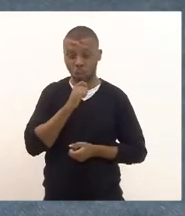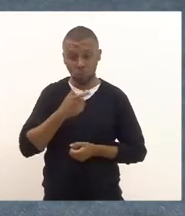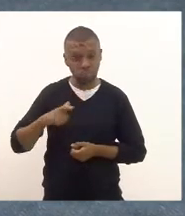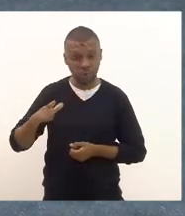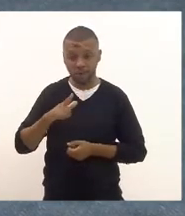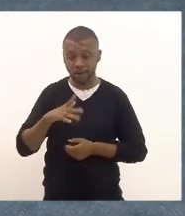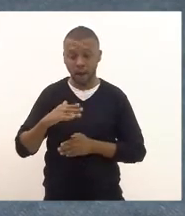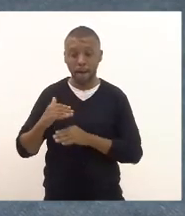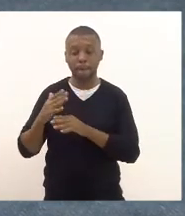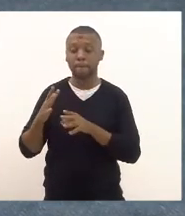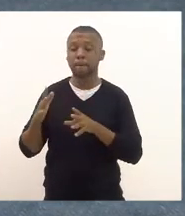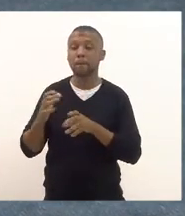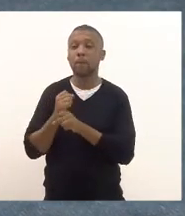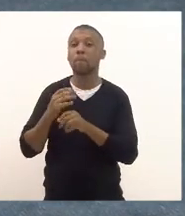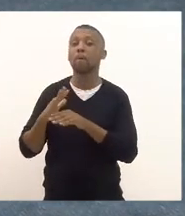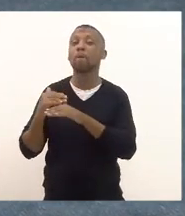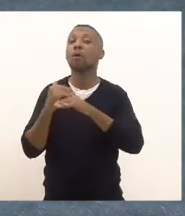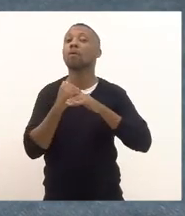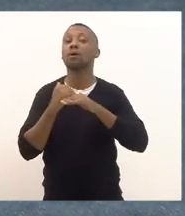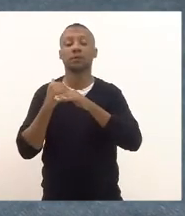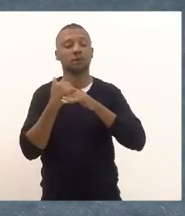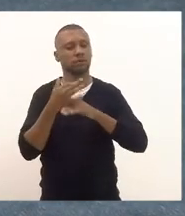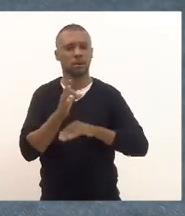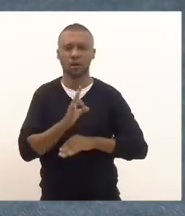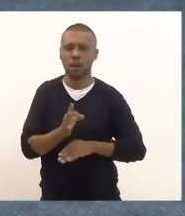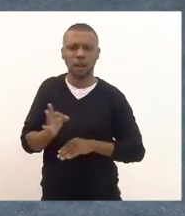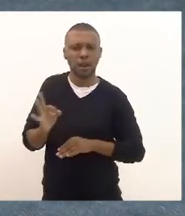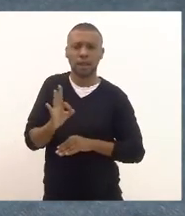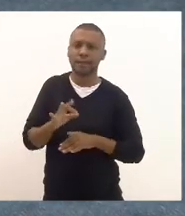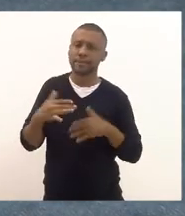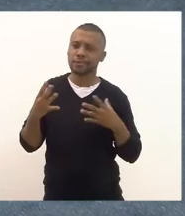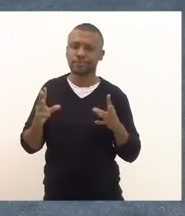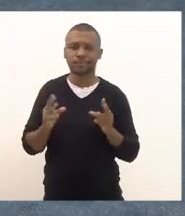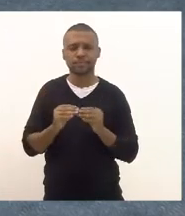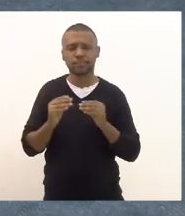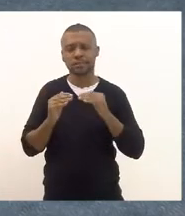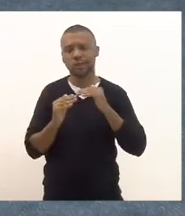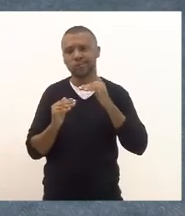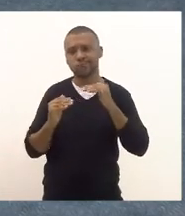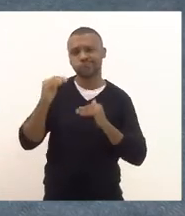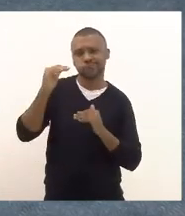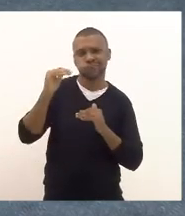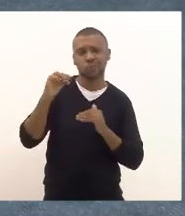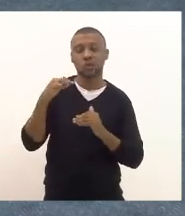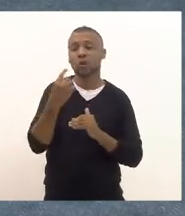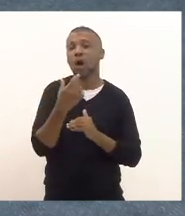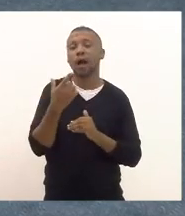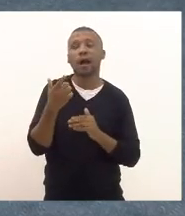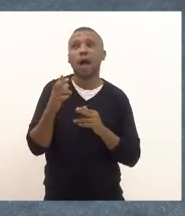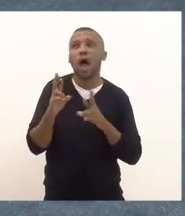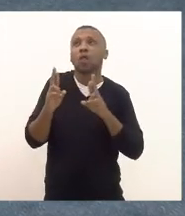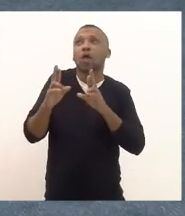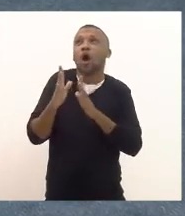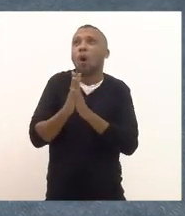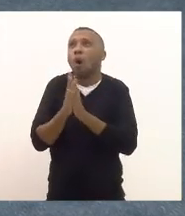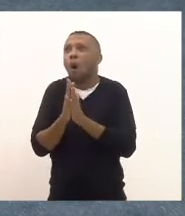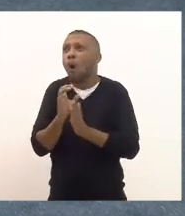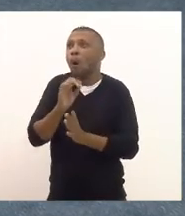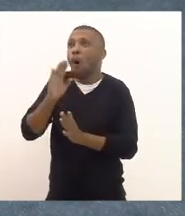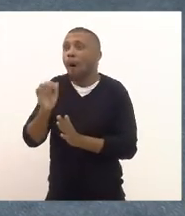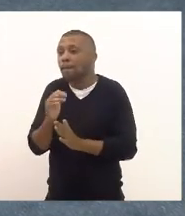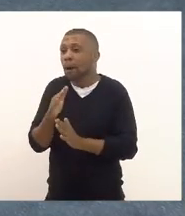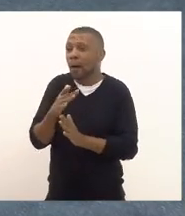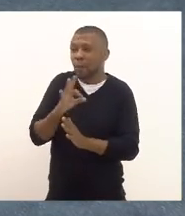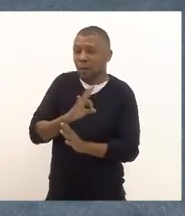proporcionalidade então no mínimo há um descompasso né que a gente torcer para que eu verso quanto menos